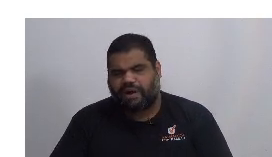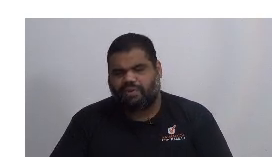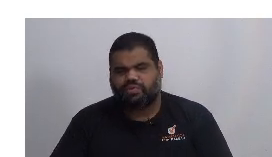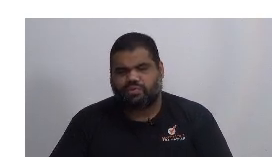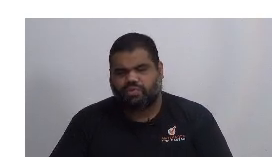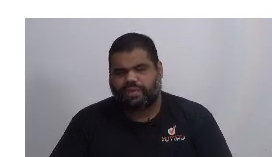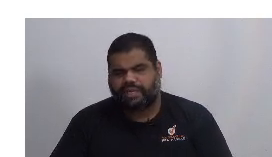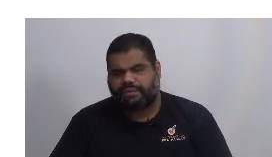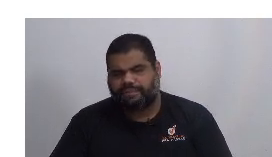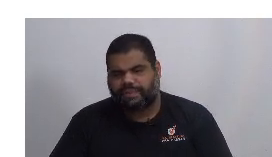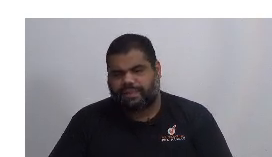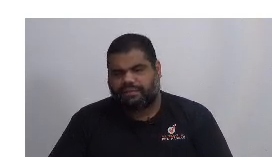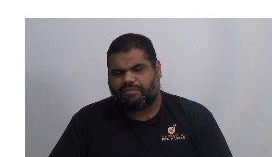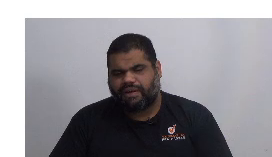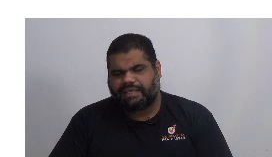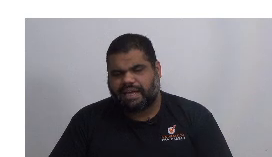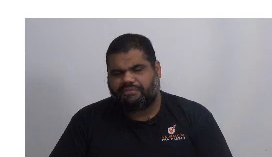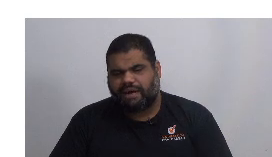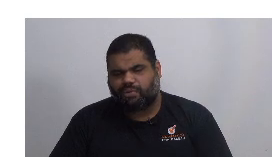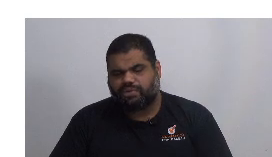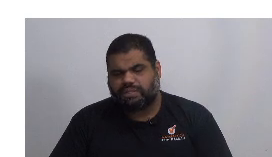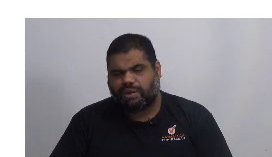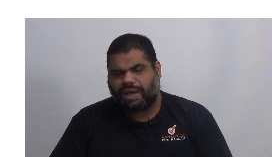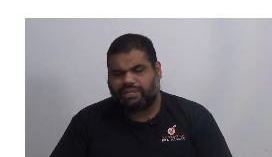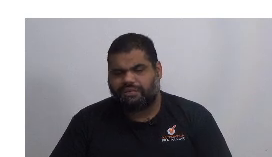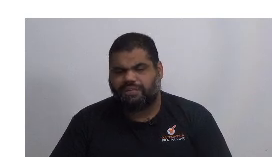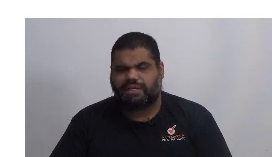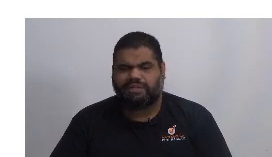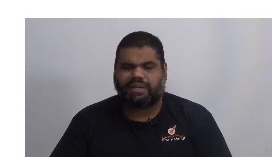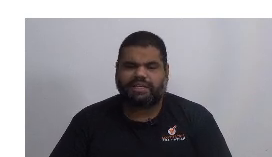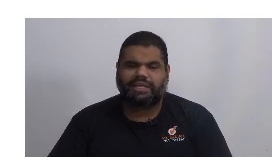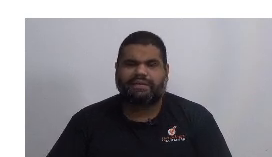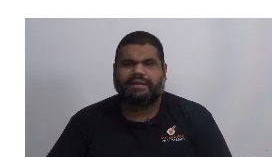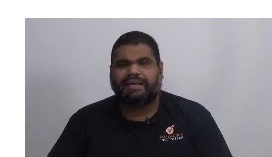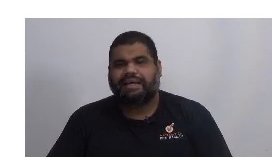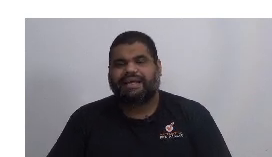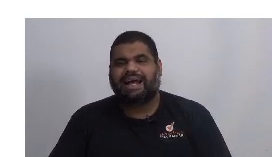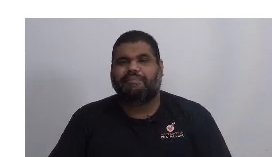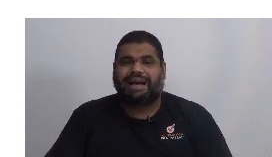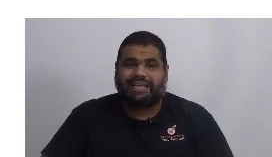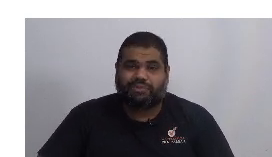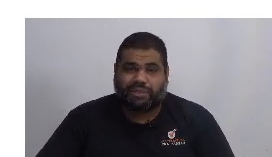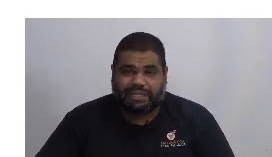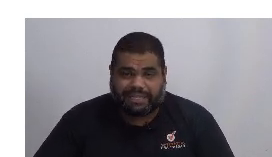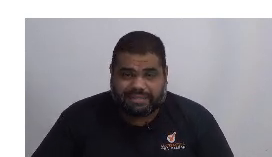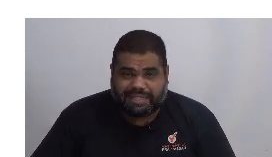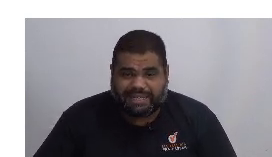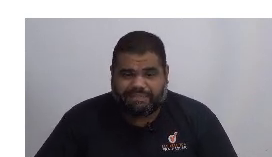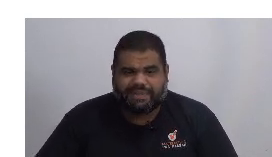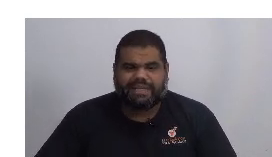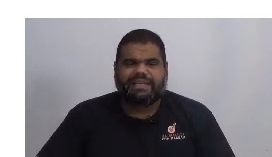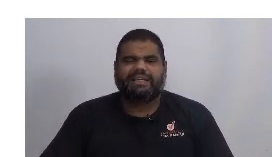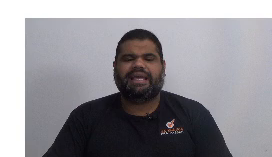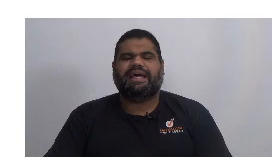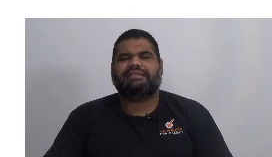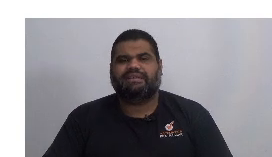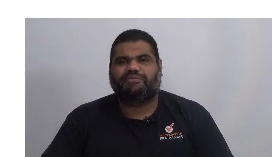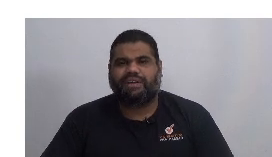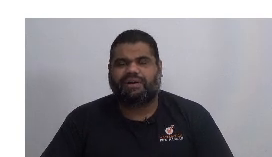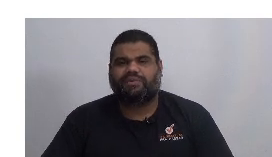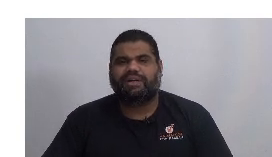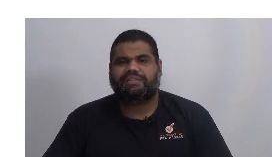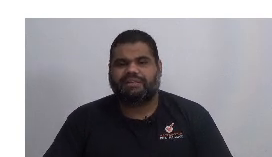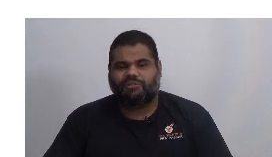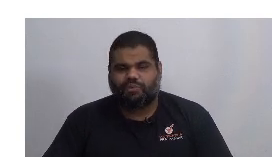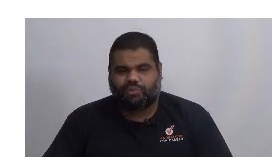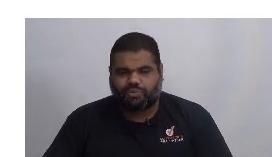com falso no E vai dar falso. Então, ratificando aqui, gabarito letra C, e essa